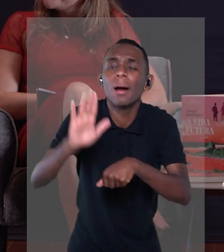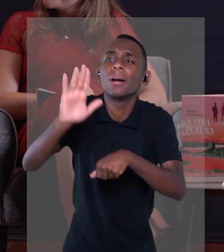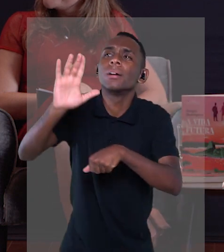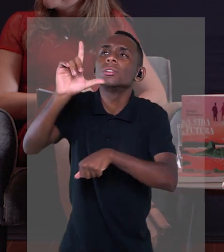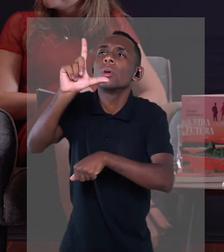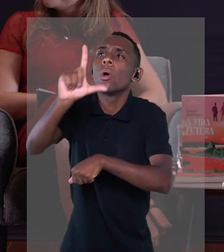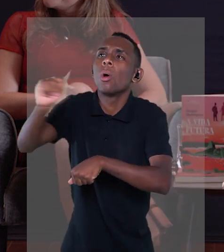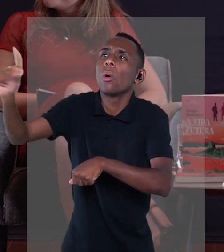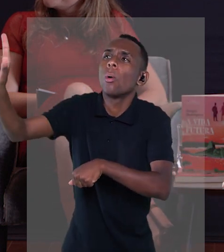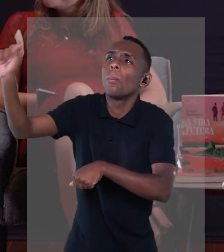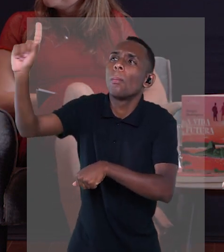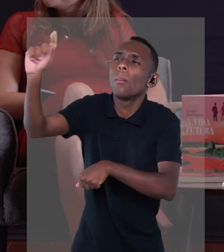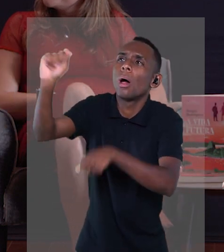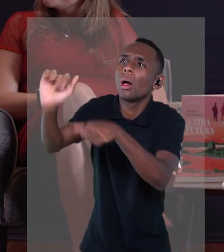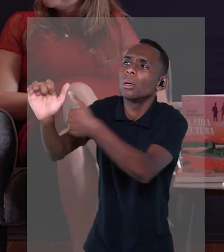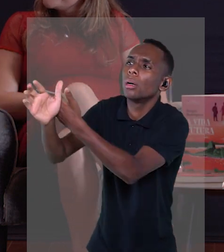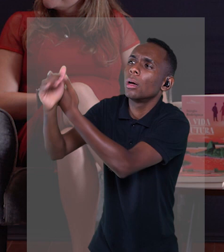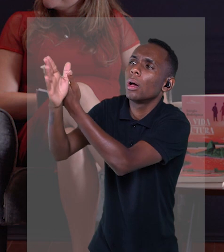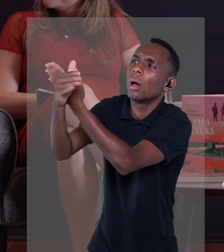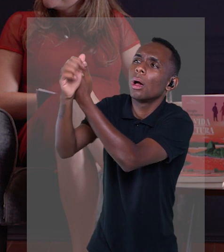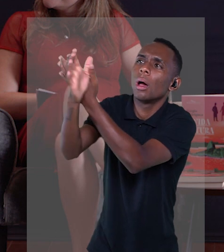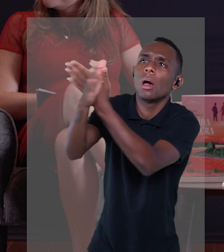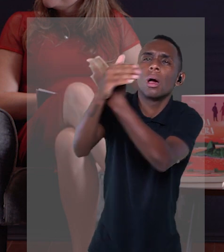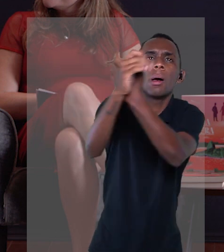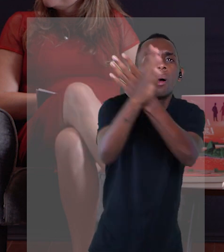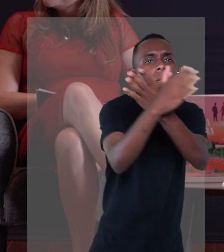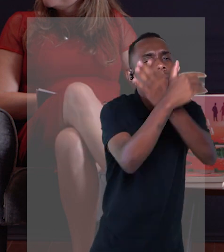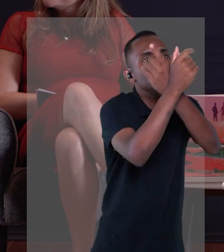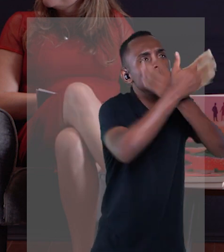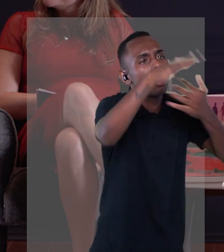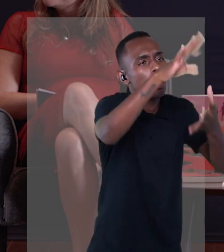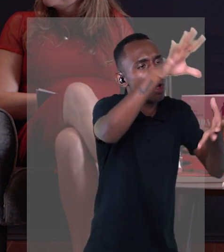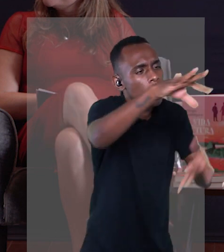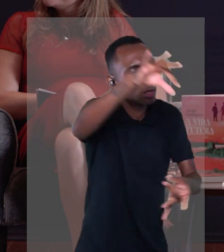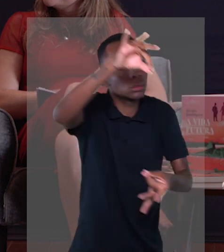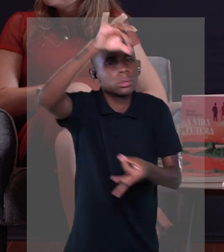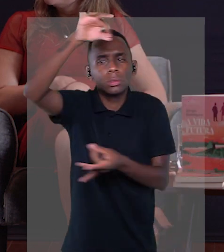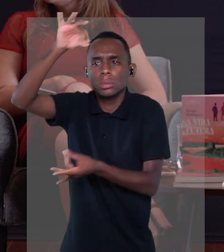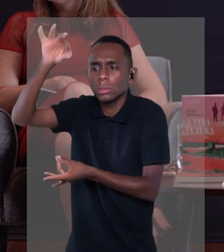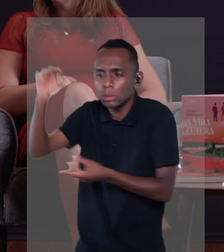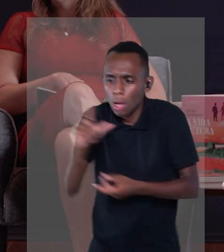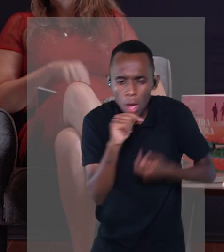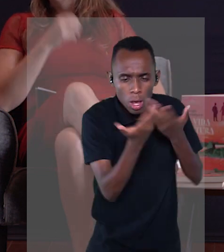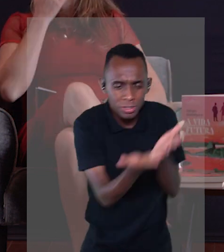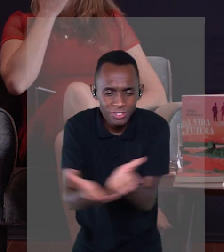os passarinhos, as almas, as águas,